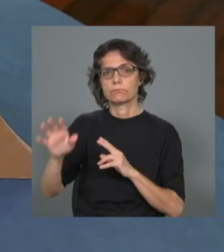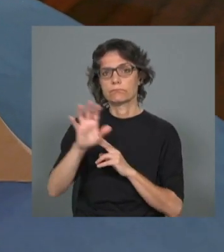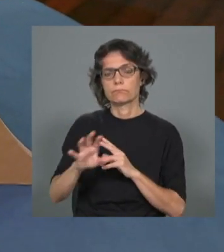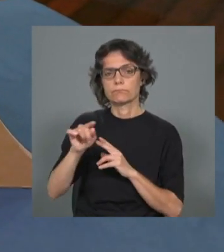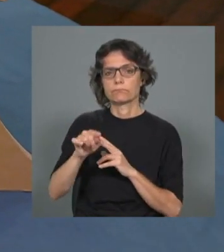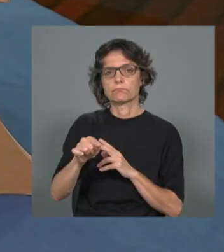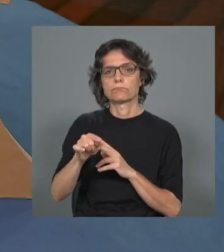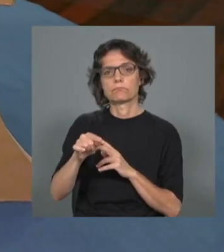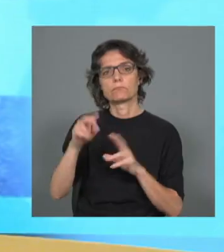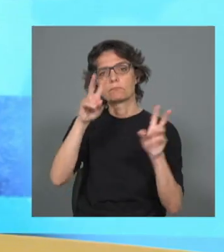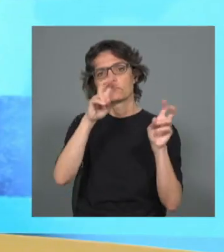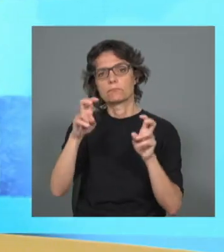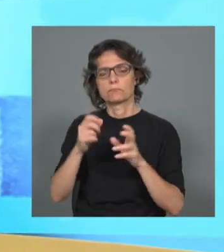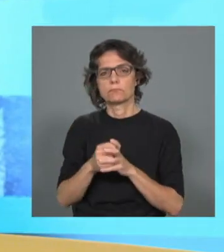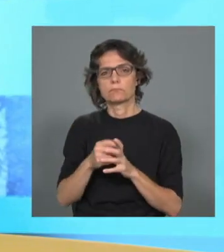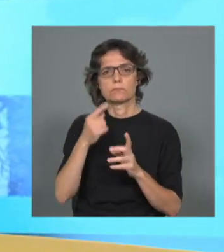este tema para os trabalhos?